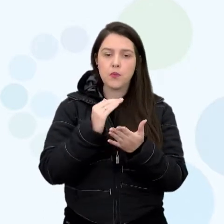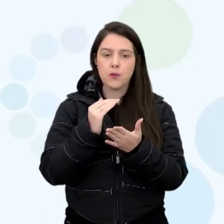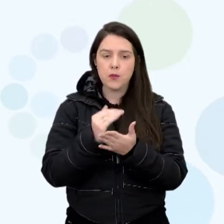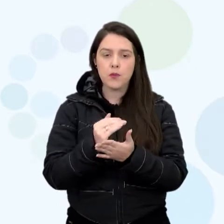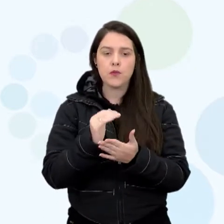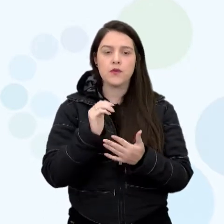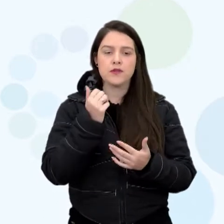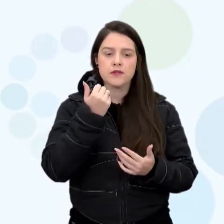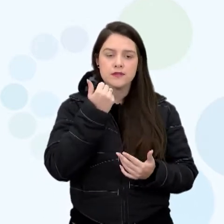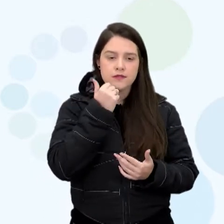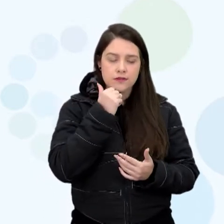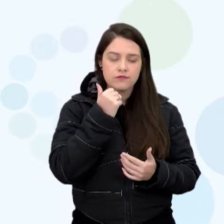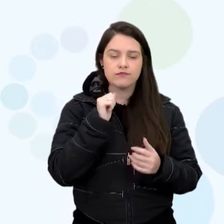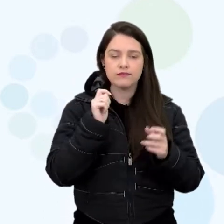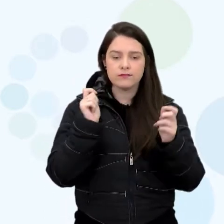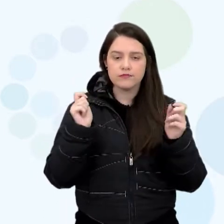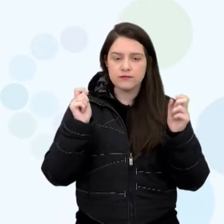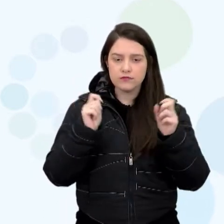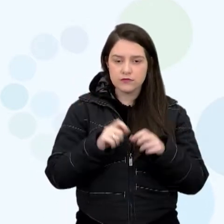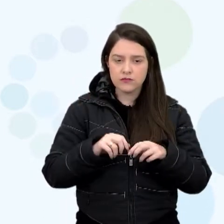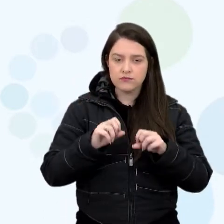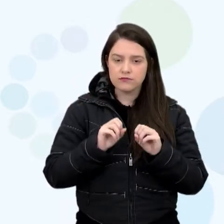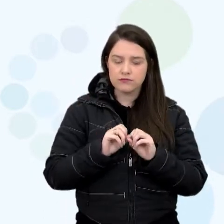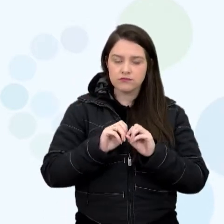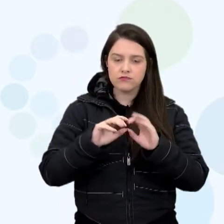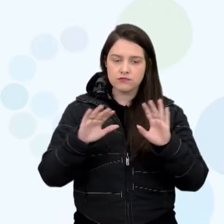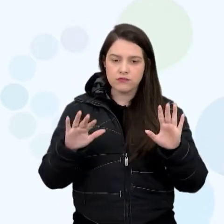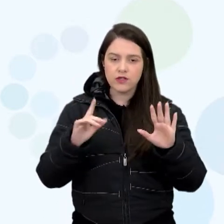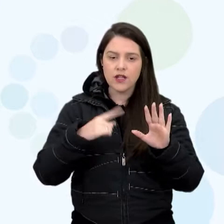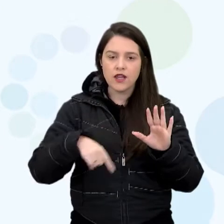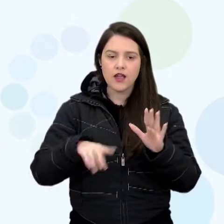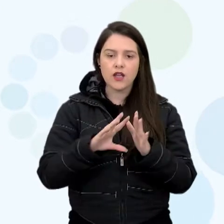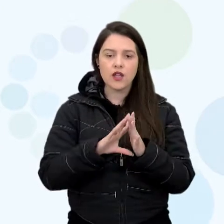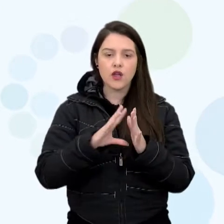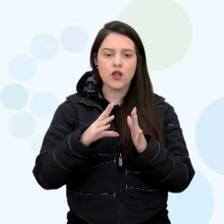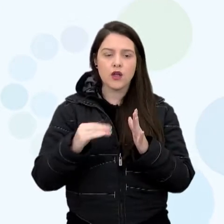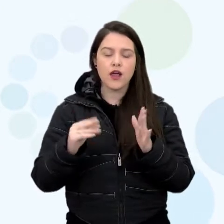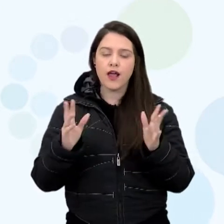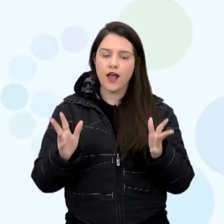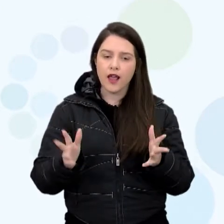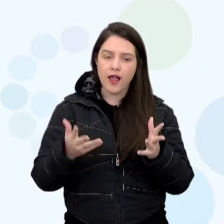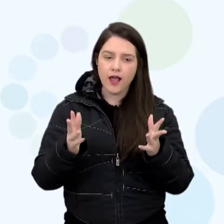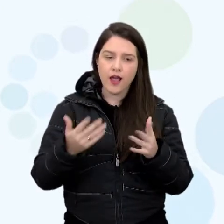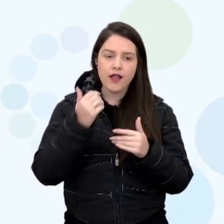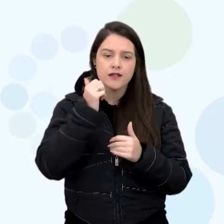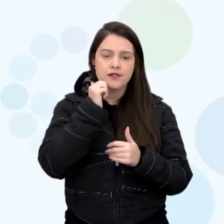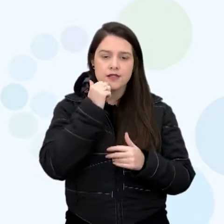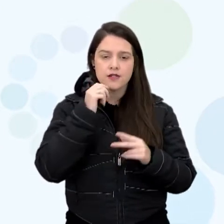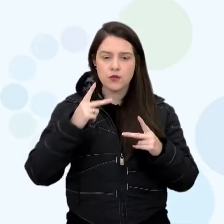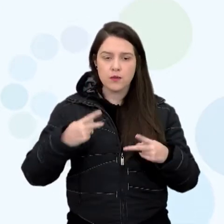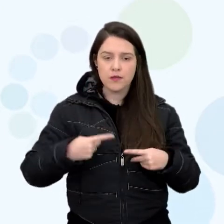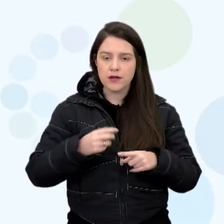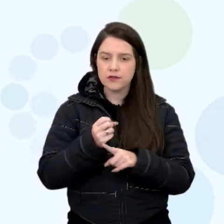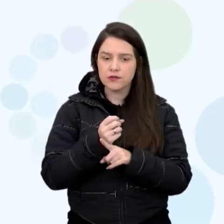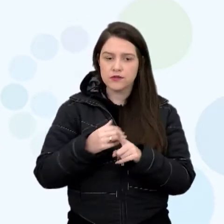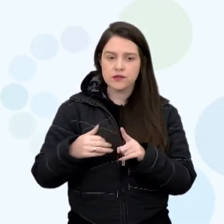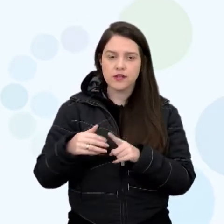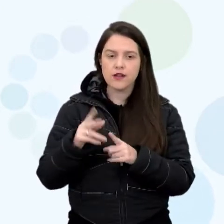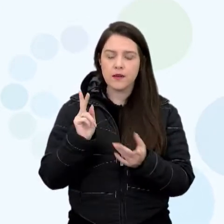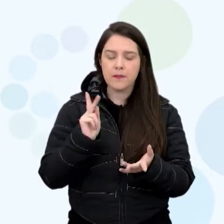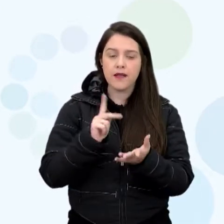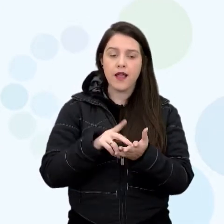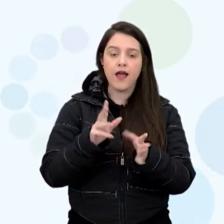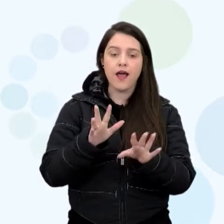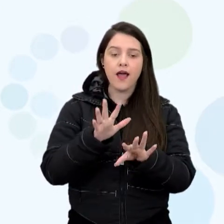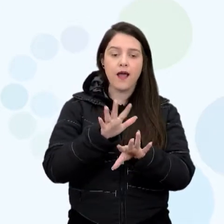e a gente integra, né, esse componente curricular aí com as áreas de ciências humanas e sociais aplicadas,